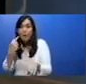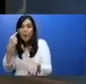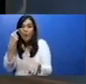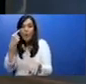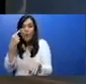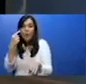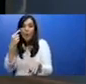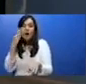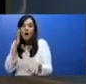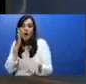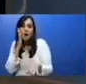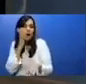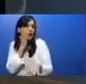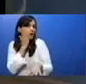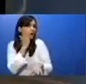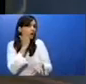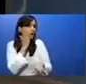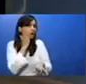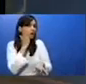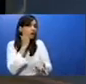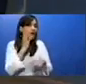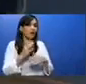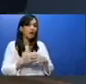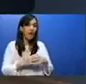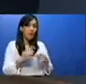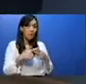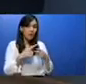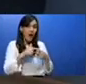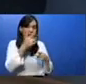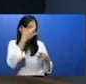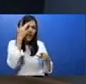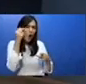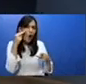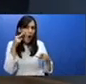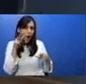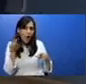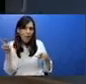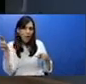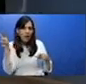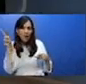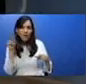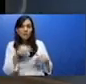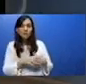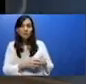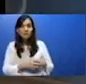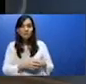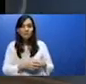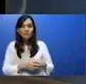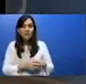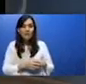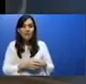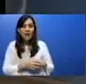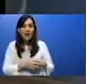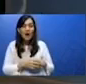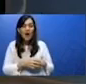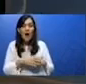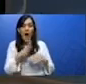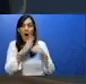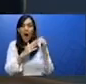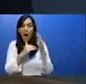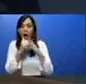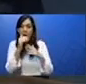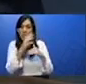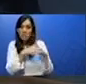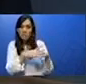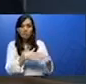levemente virado para quem olha o quadro e uma das mãos apoia, né, sobre